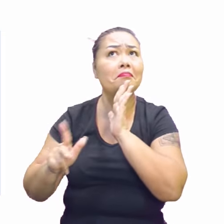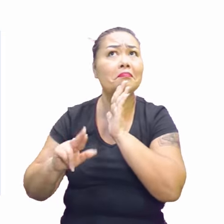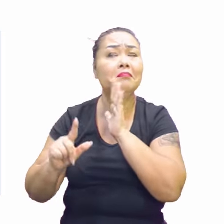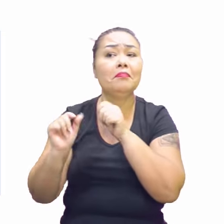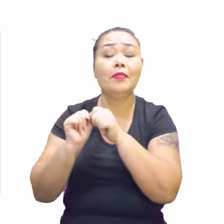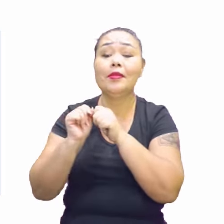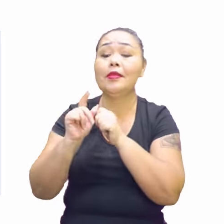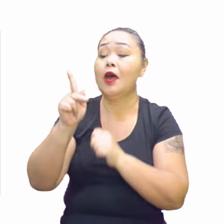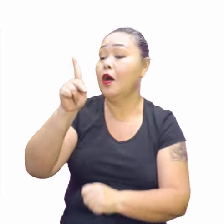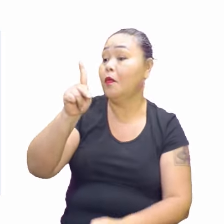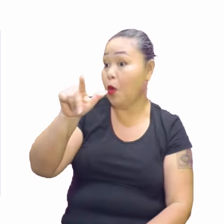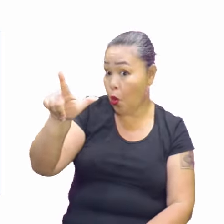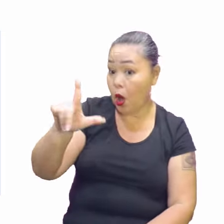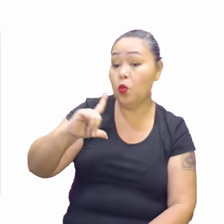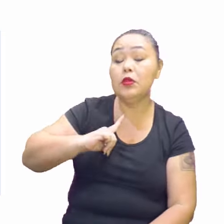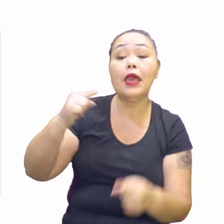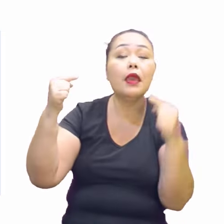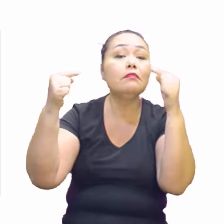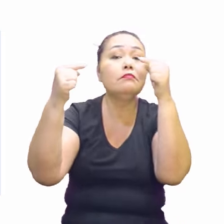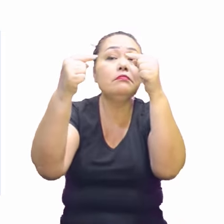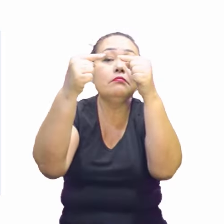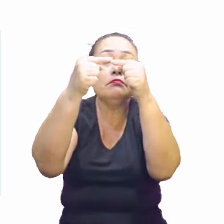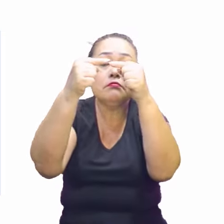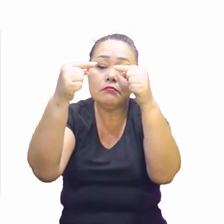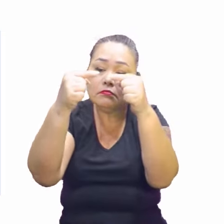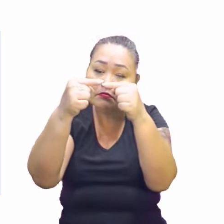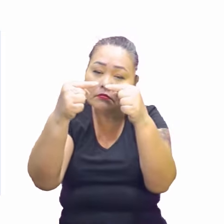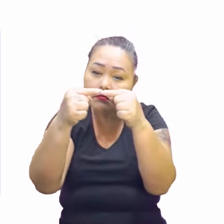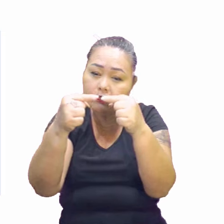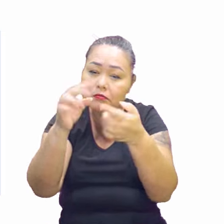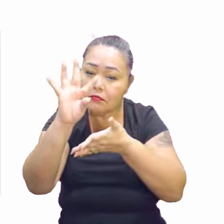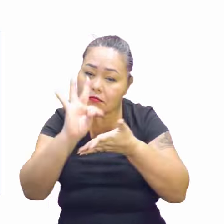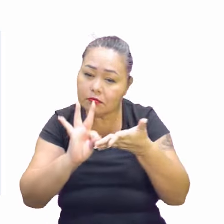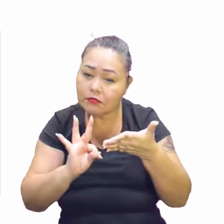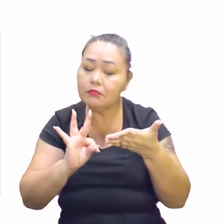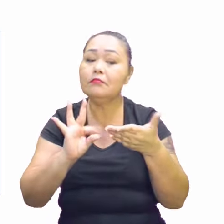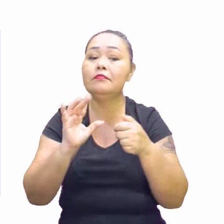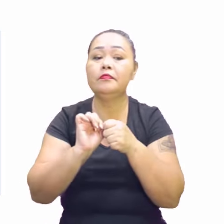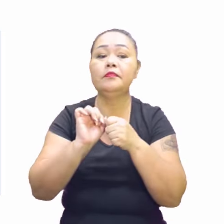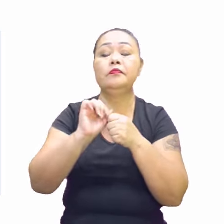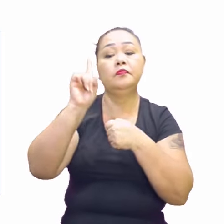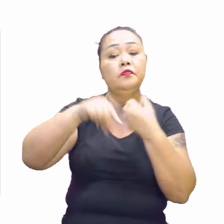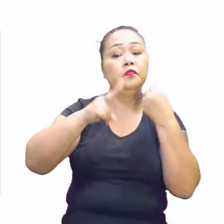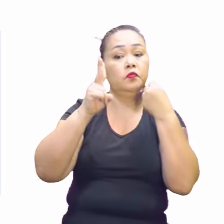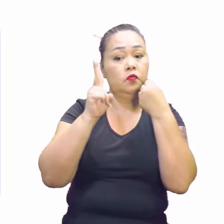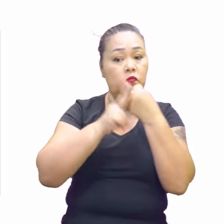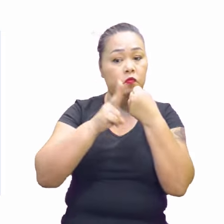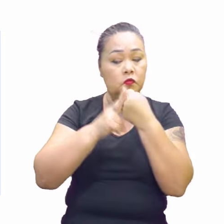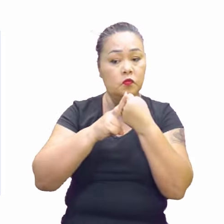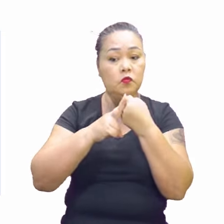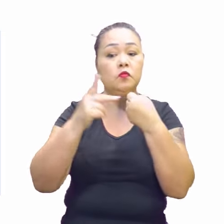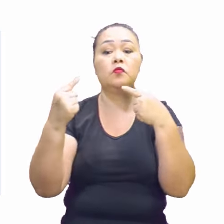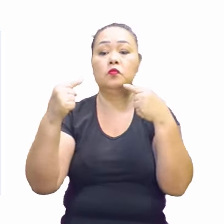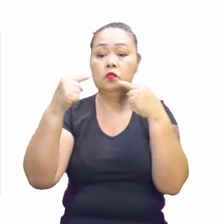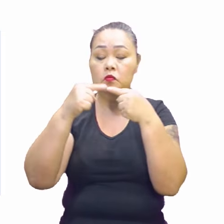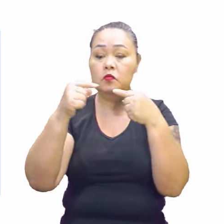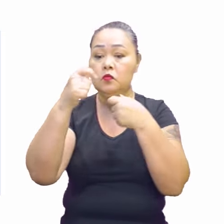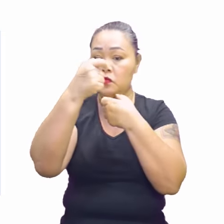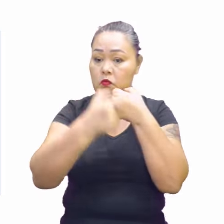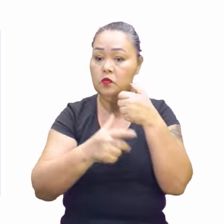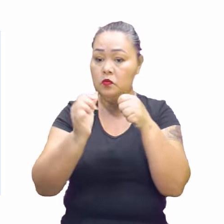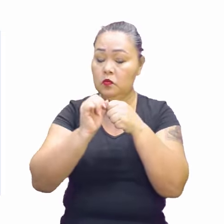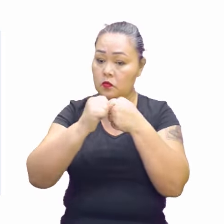plural, tudo vai acompanhar para ficar um texto harmonizado. Lembrando sempre, o verbo concorda em número e pessoa